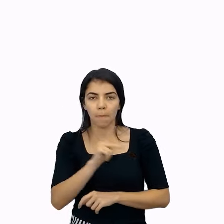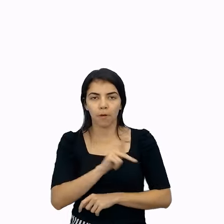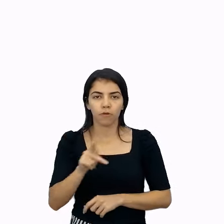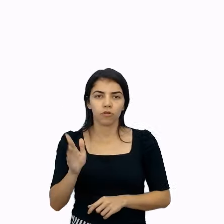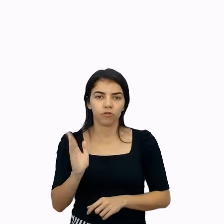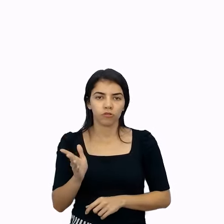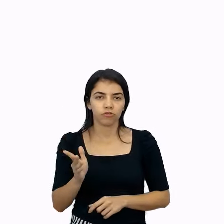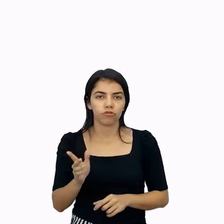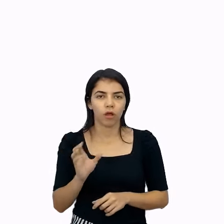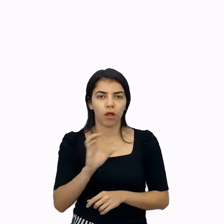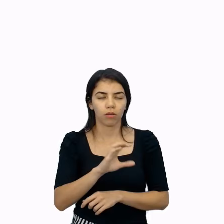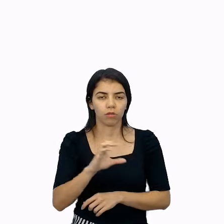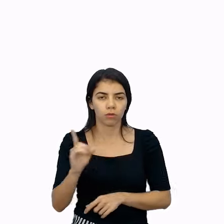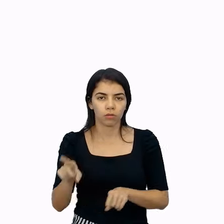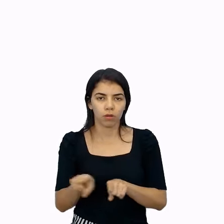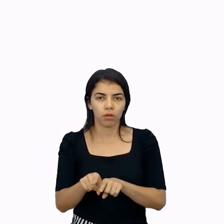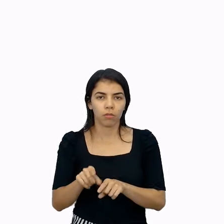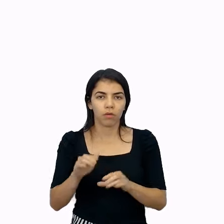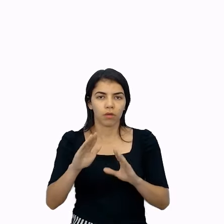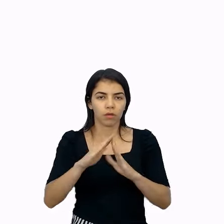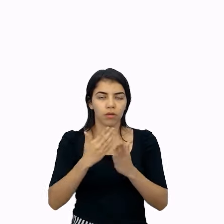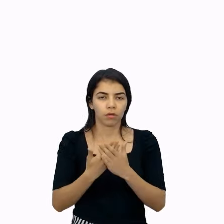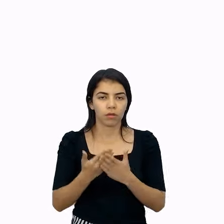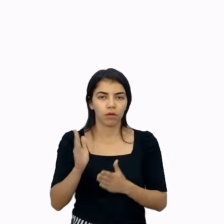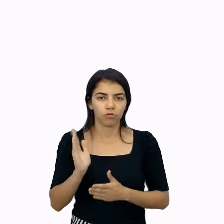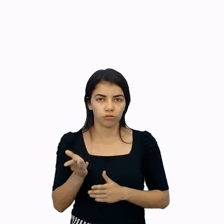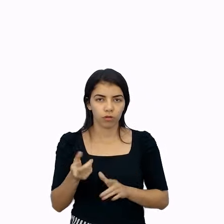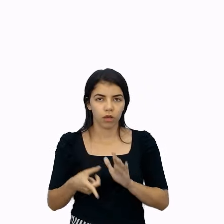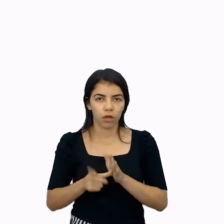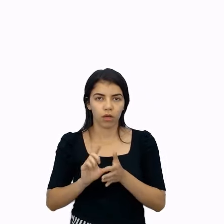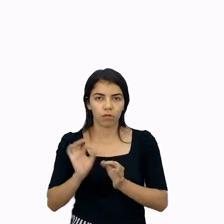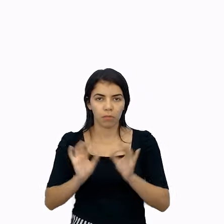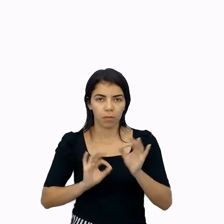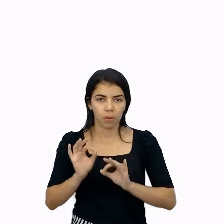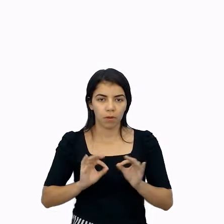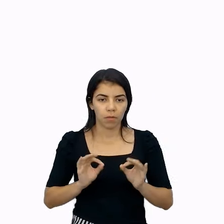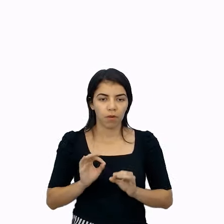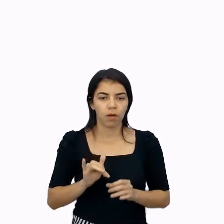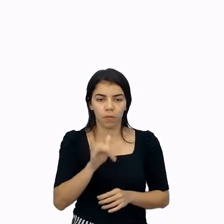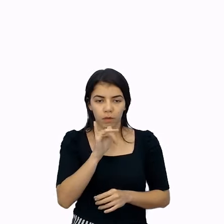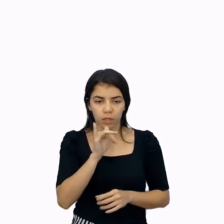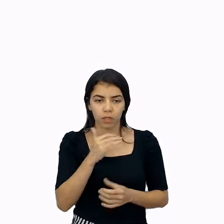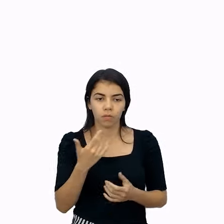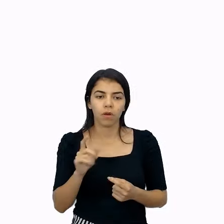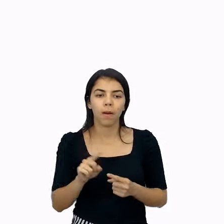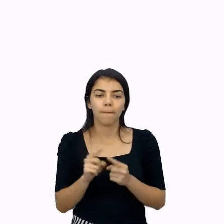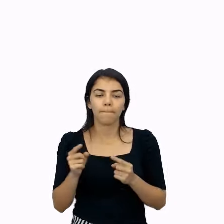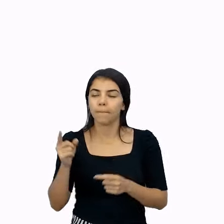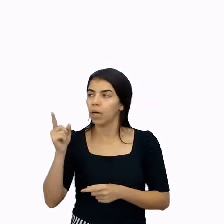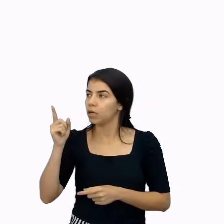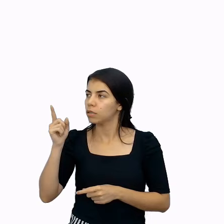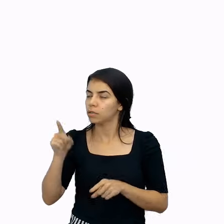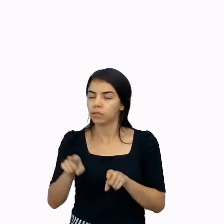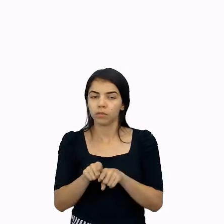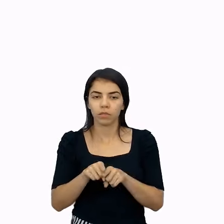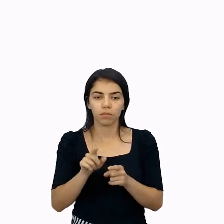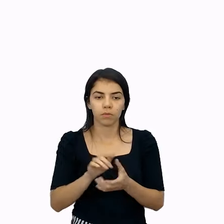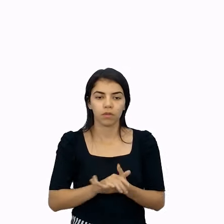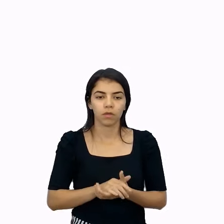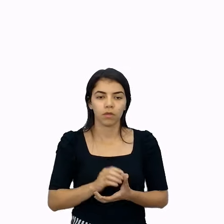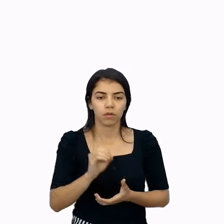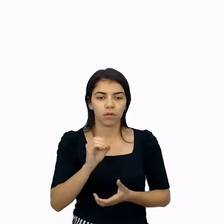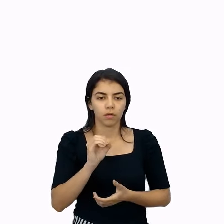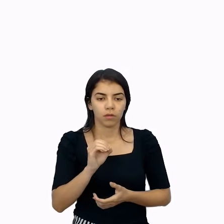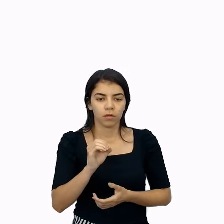ou cada coordenação da escola já determinou outros critérios. E aqui foi dado a pontuação. O 0 nunca é